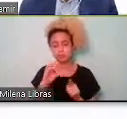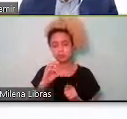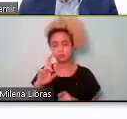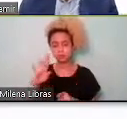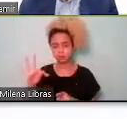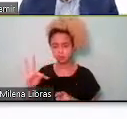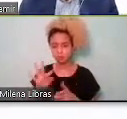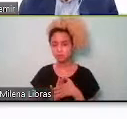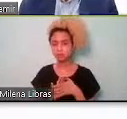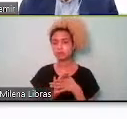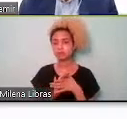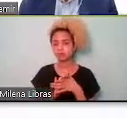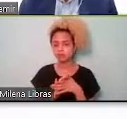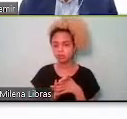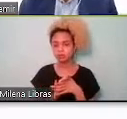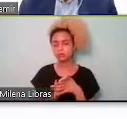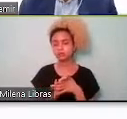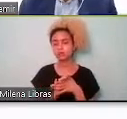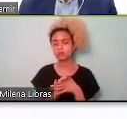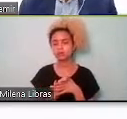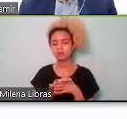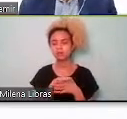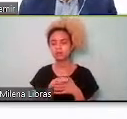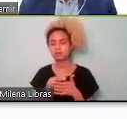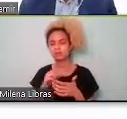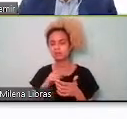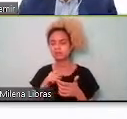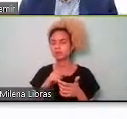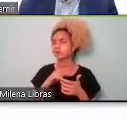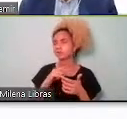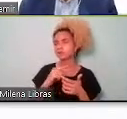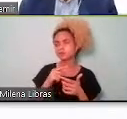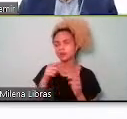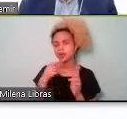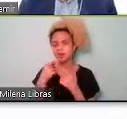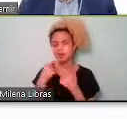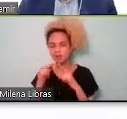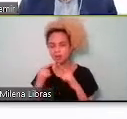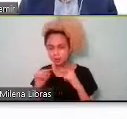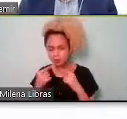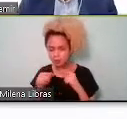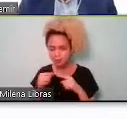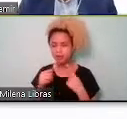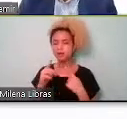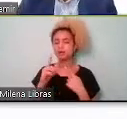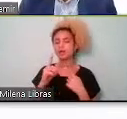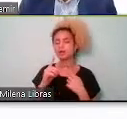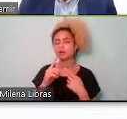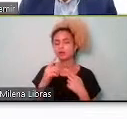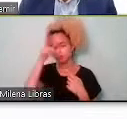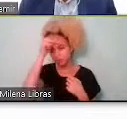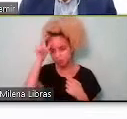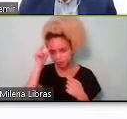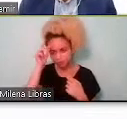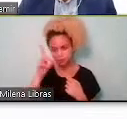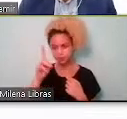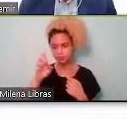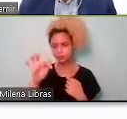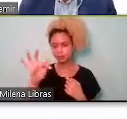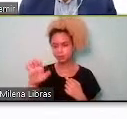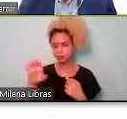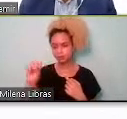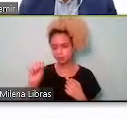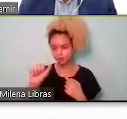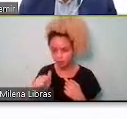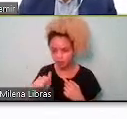reforma, eles recorrem à prefeitura, à defesa civil, corpo de bombeiro, enfim, todos os órgãos envolvidos nessa questão